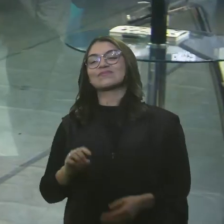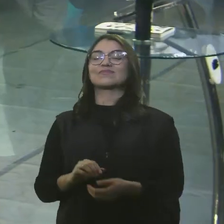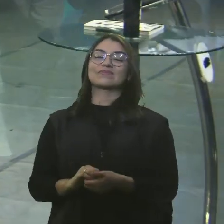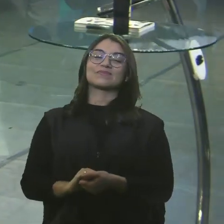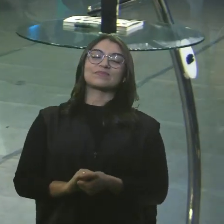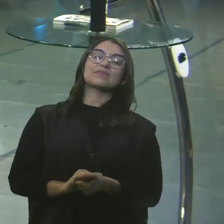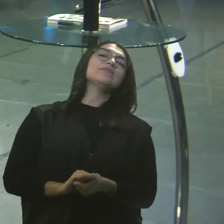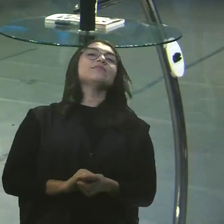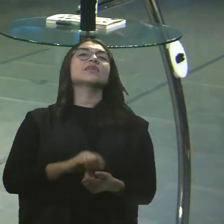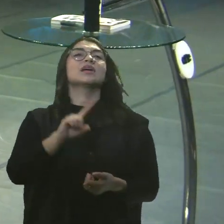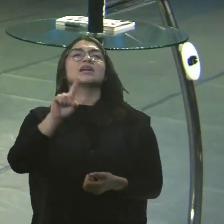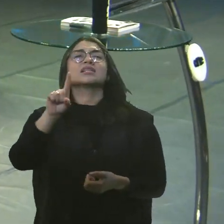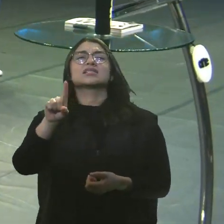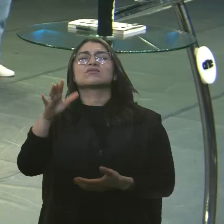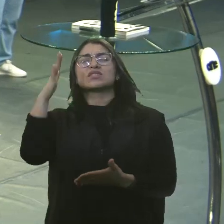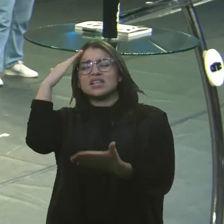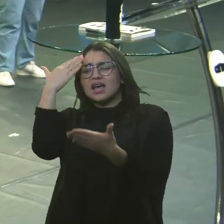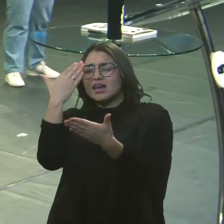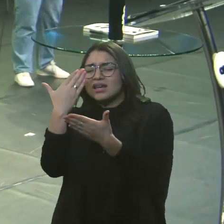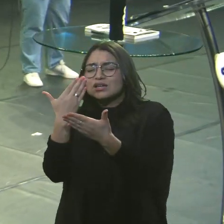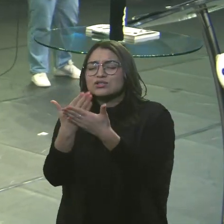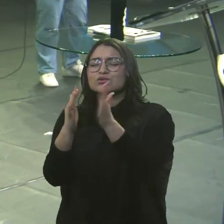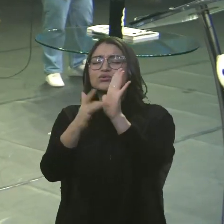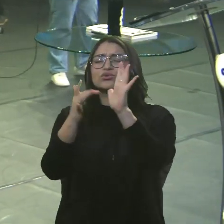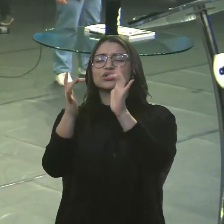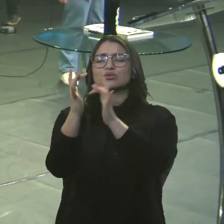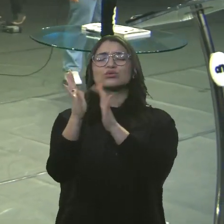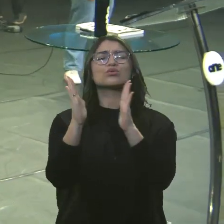Se você crê em Jesus, comece a orar no teu lugar.